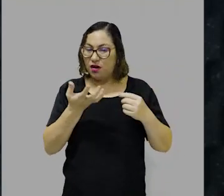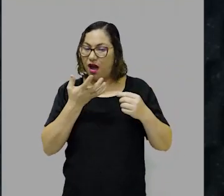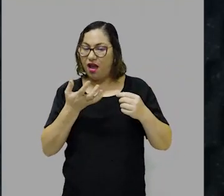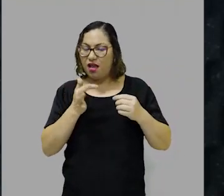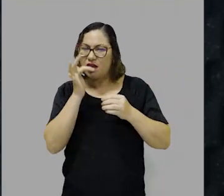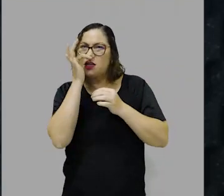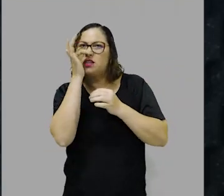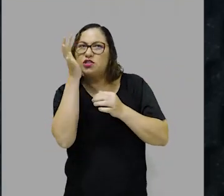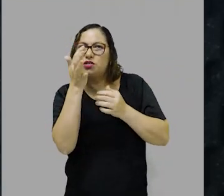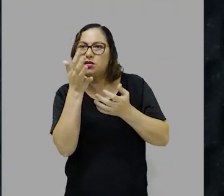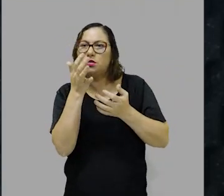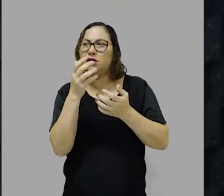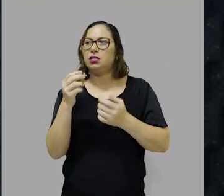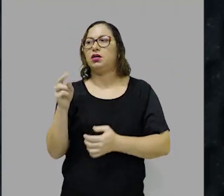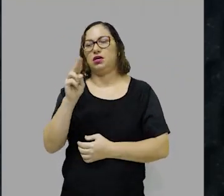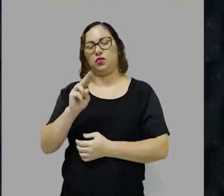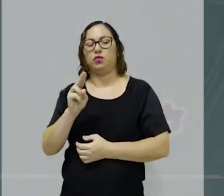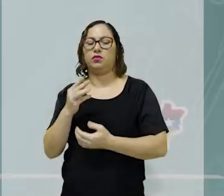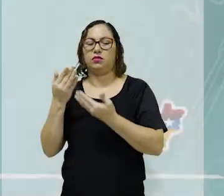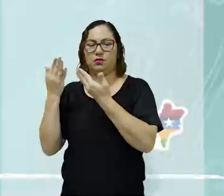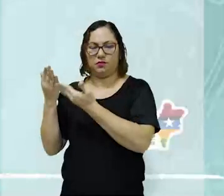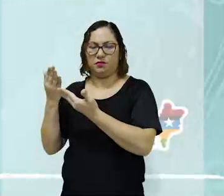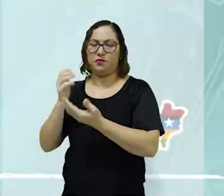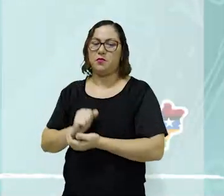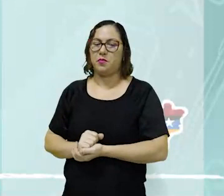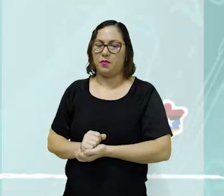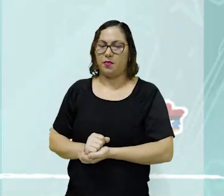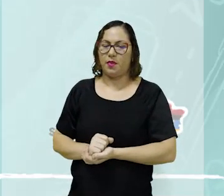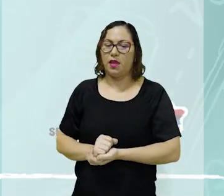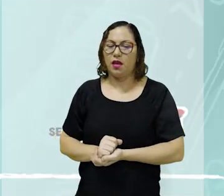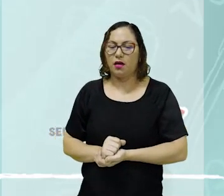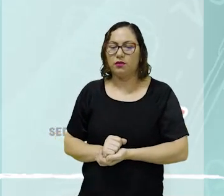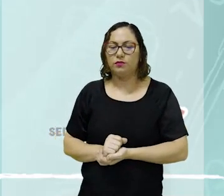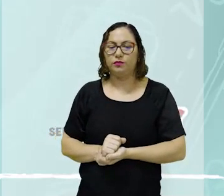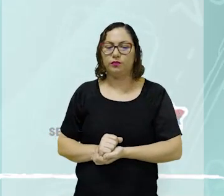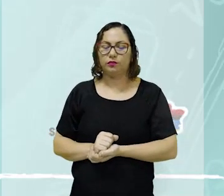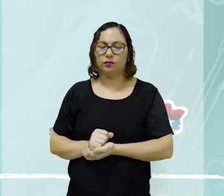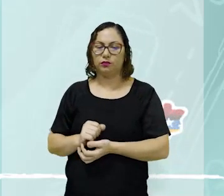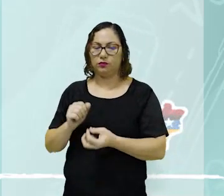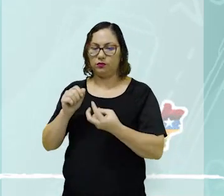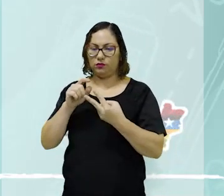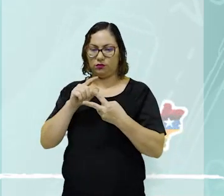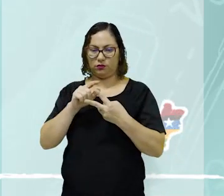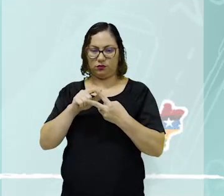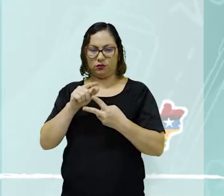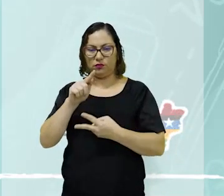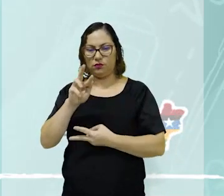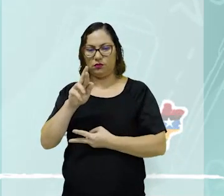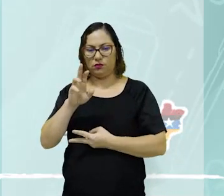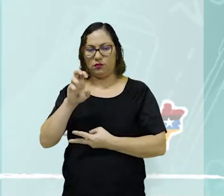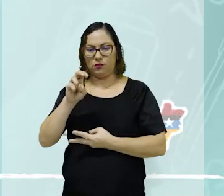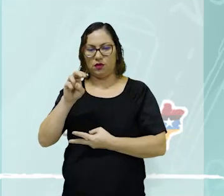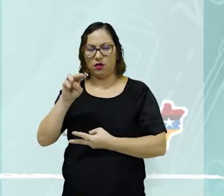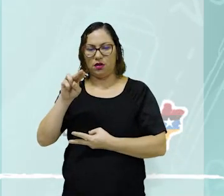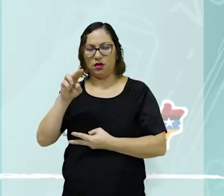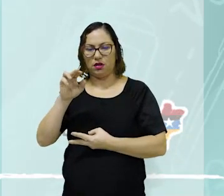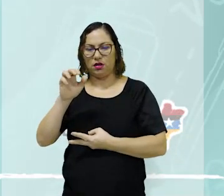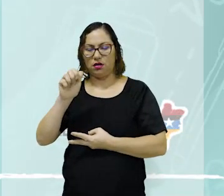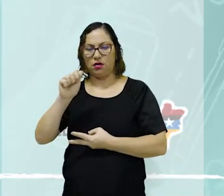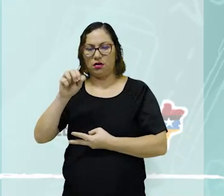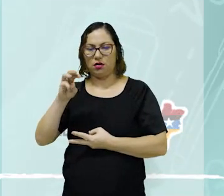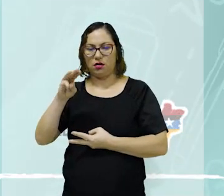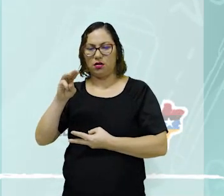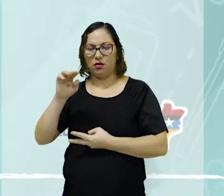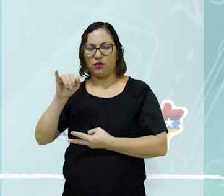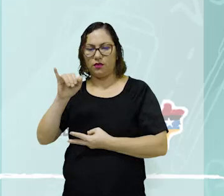antiga? Busque o nome desse artista. O Greenaway e o Crane, ela e ele. Tem uma